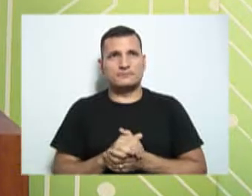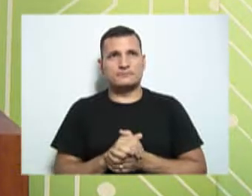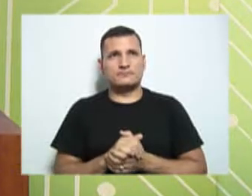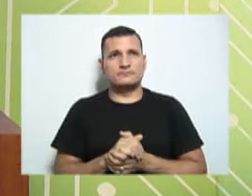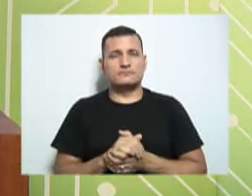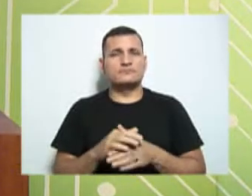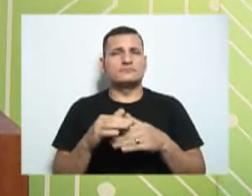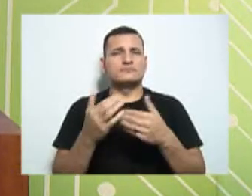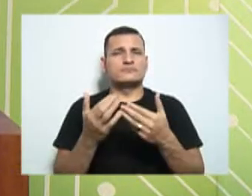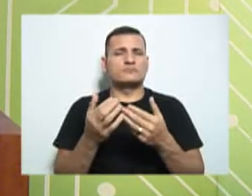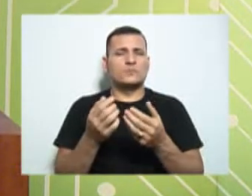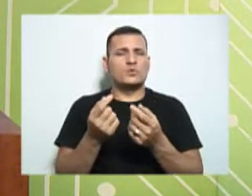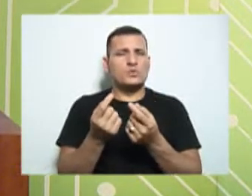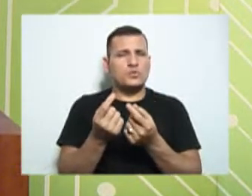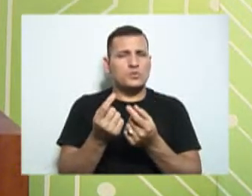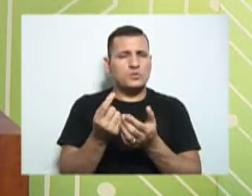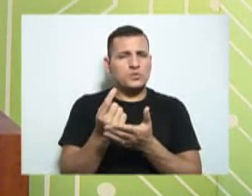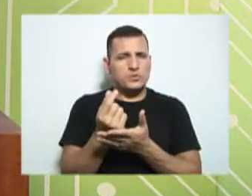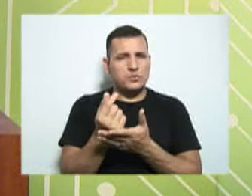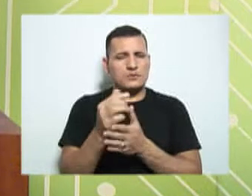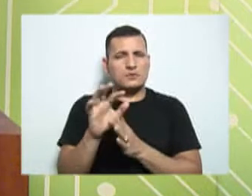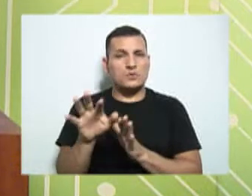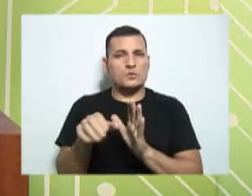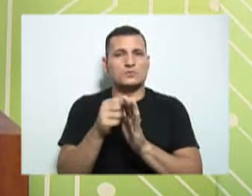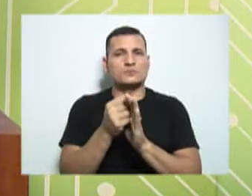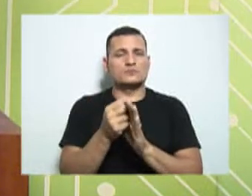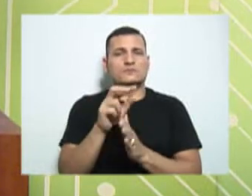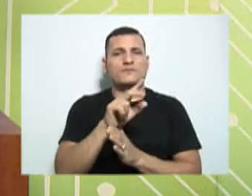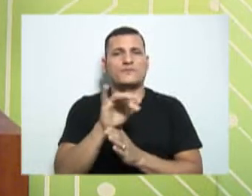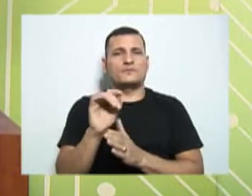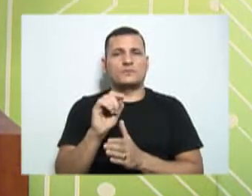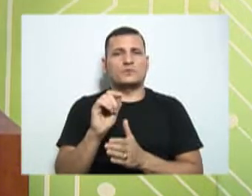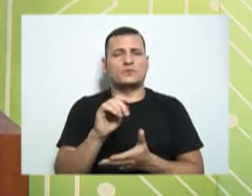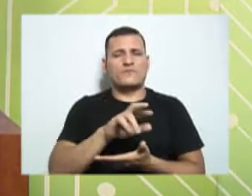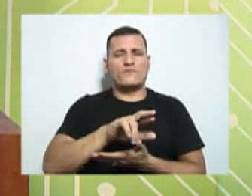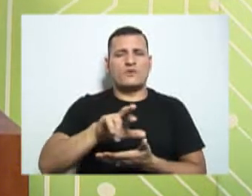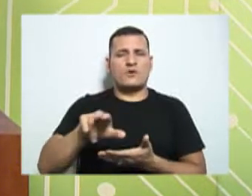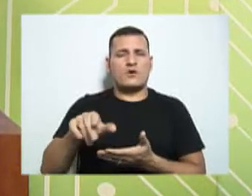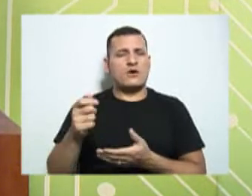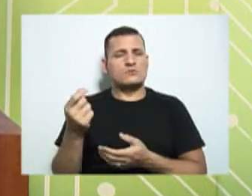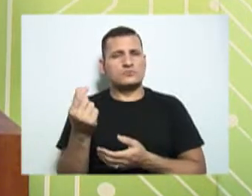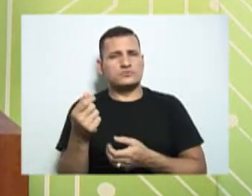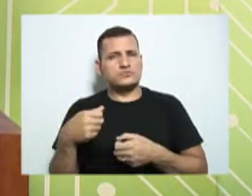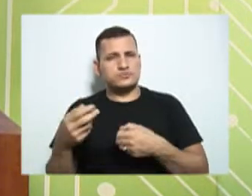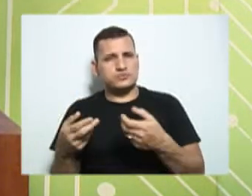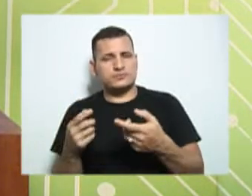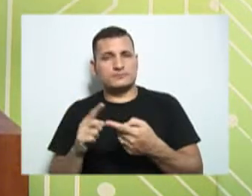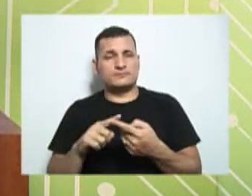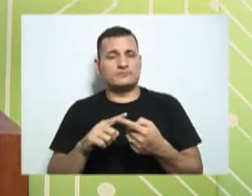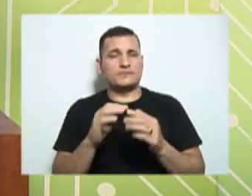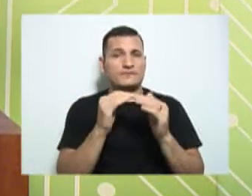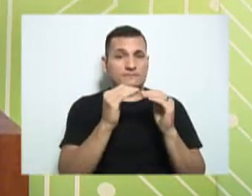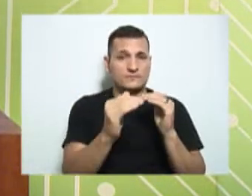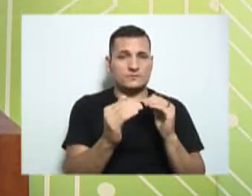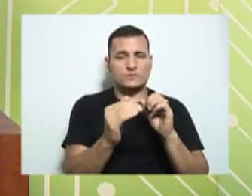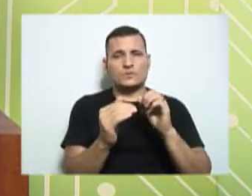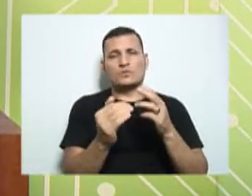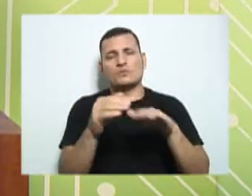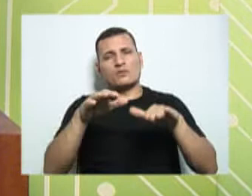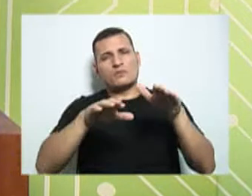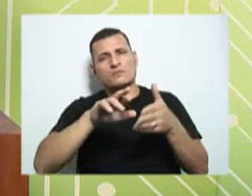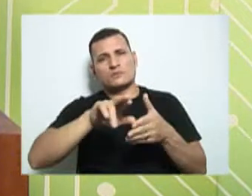Custeio por absorção, ele vai incluir todos os tipos de custos, tanto os fixos quanto os variáveis,